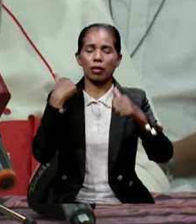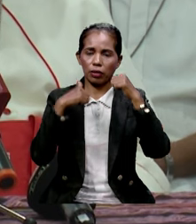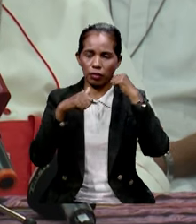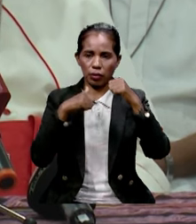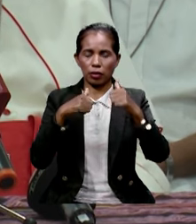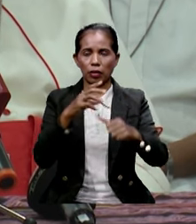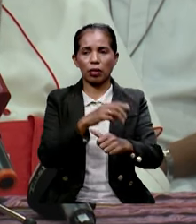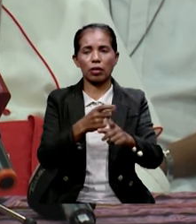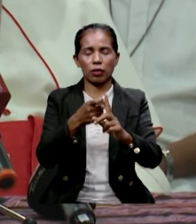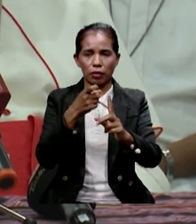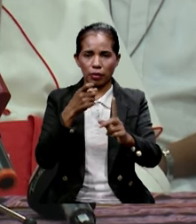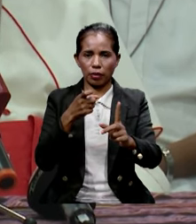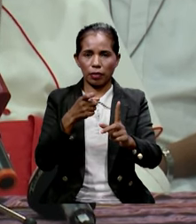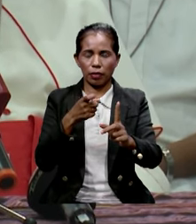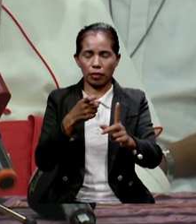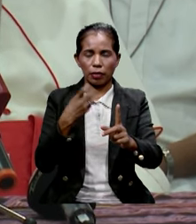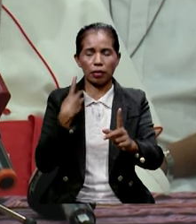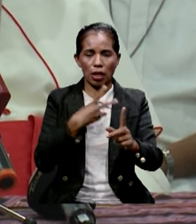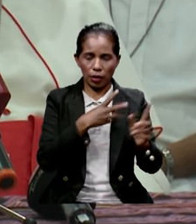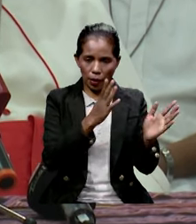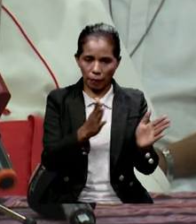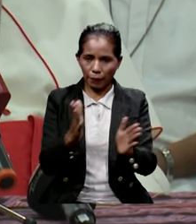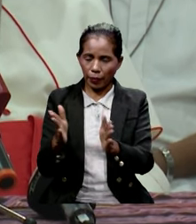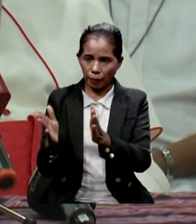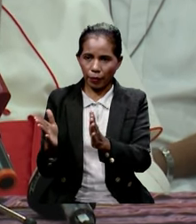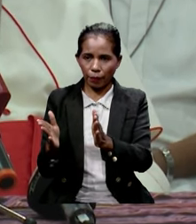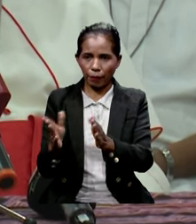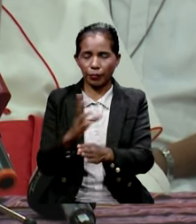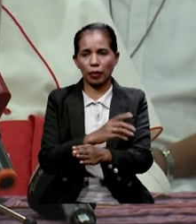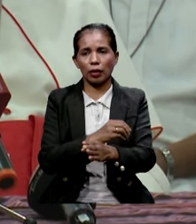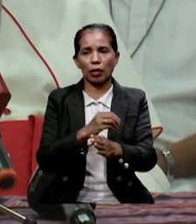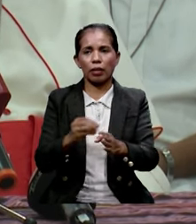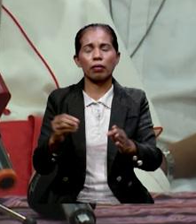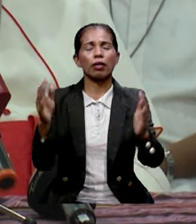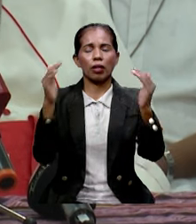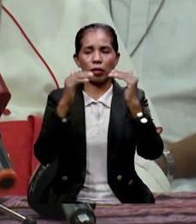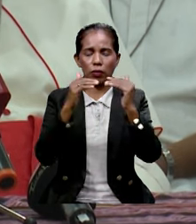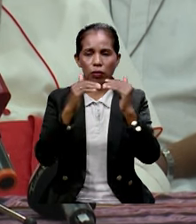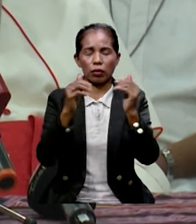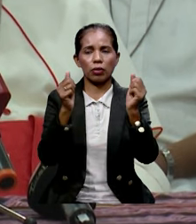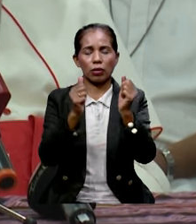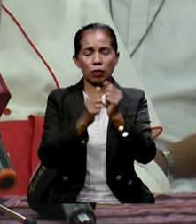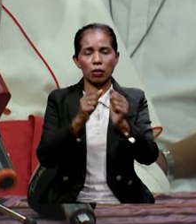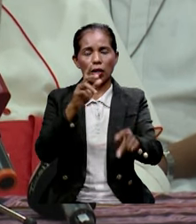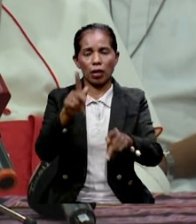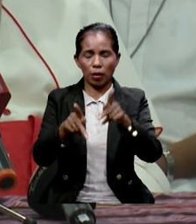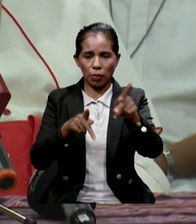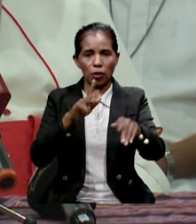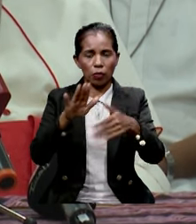como Sua Eminência disse, em que estamos preparando, são de encontro com a sociedade